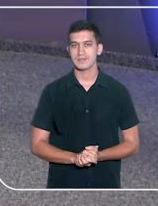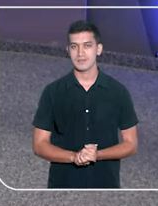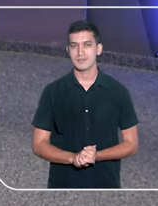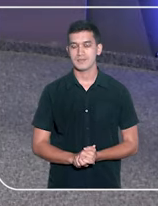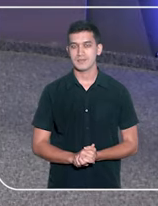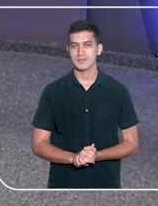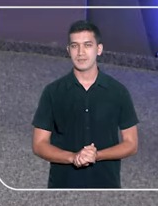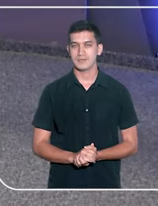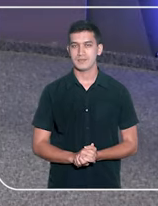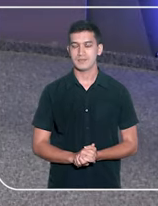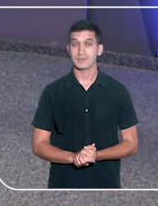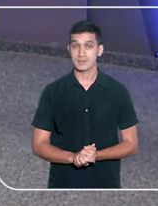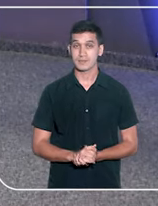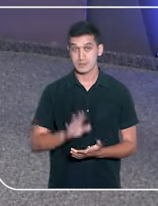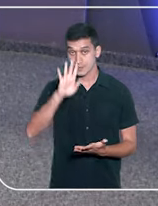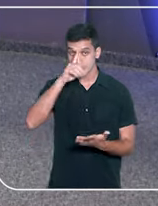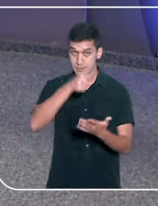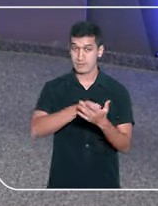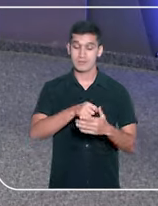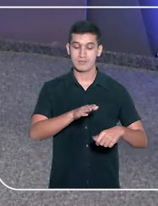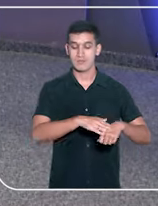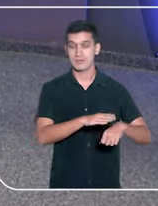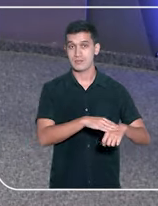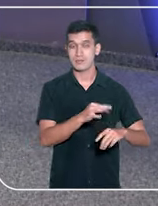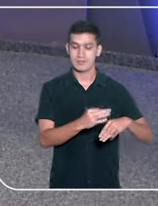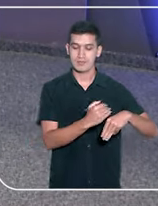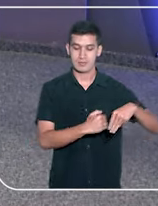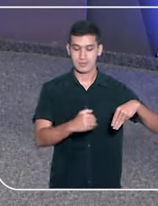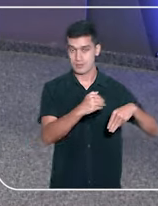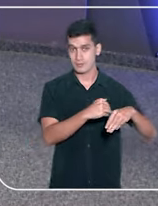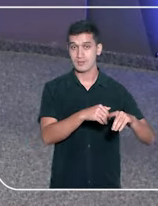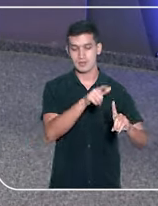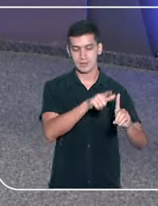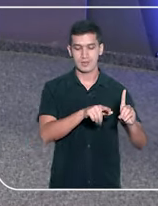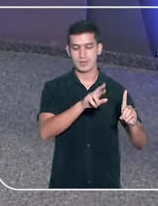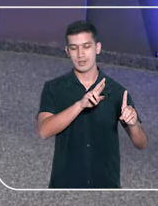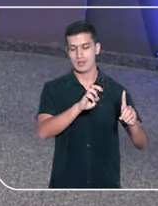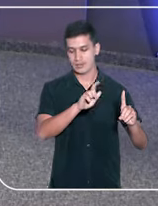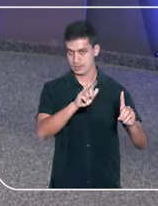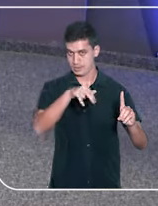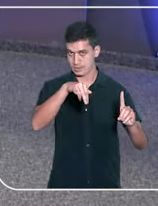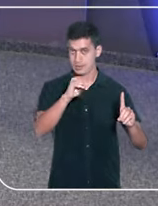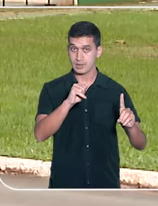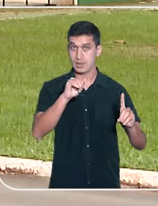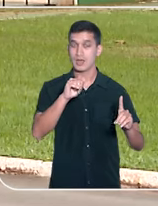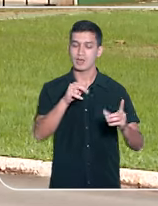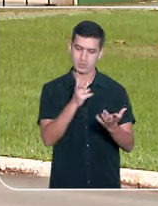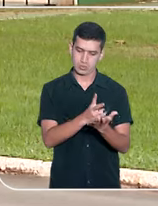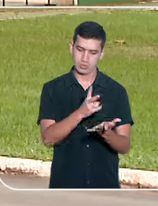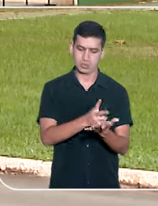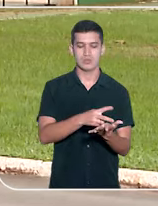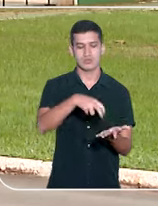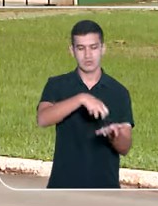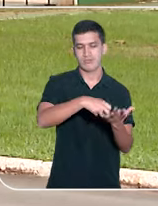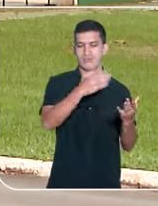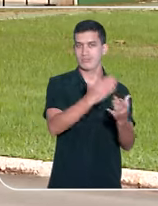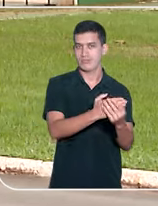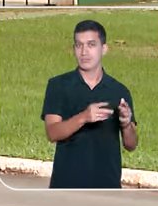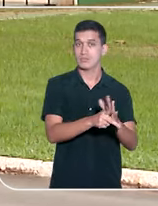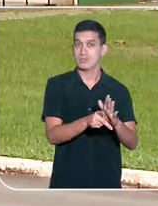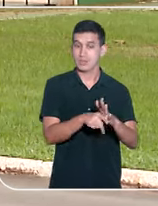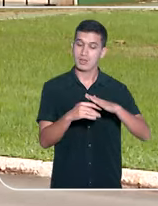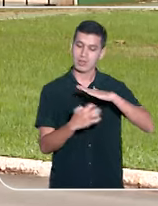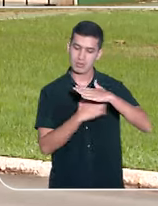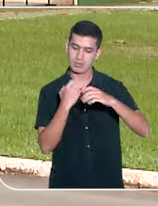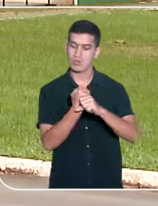Samanta peanha em decisão monocrática a ministra do STJ Regina Helena Costa Manteve a condenação da companhia